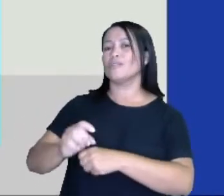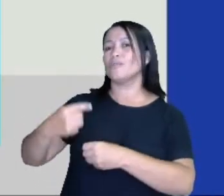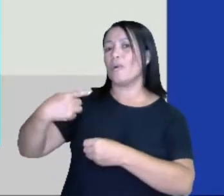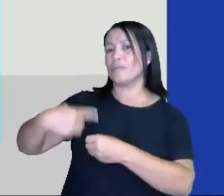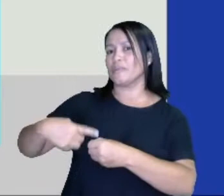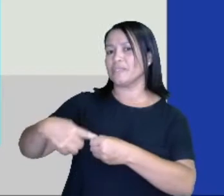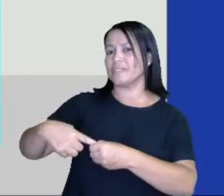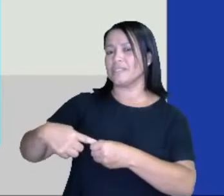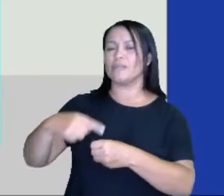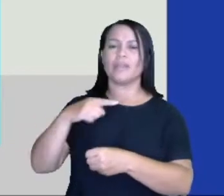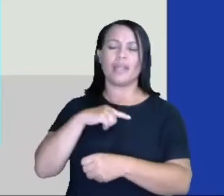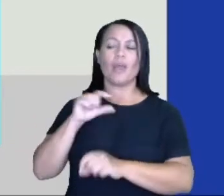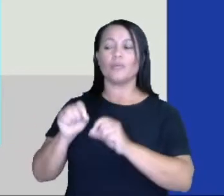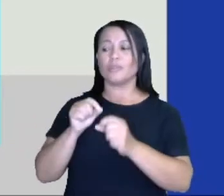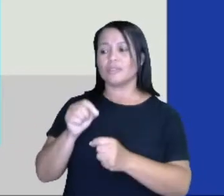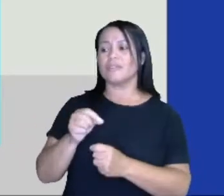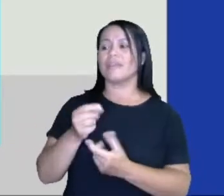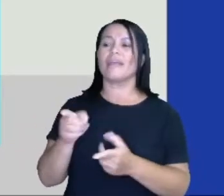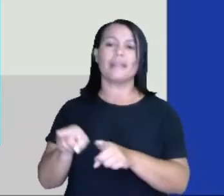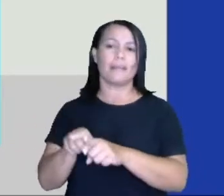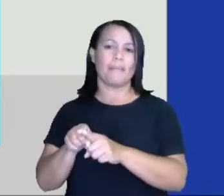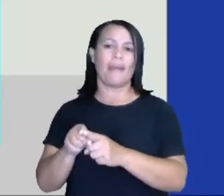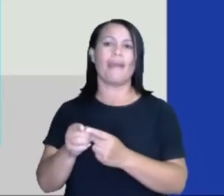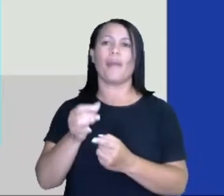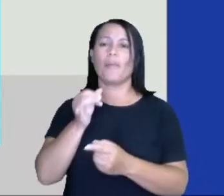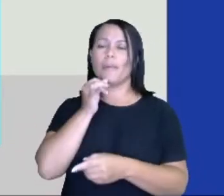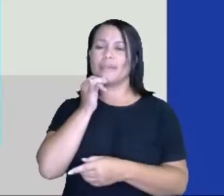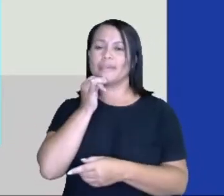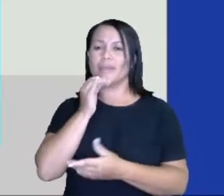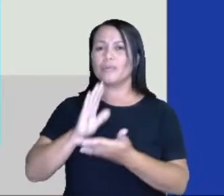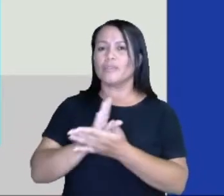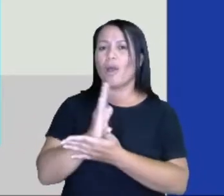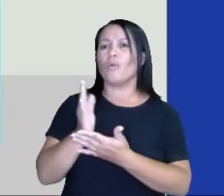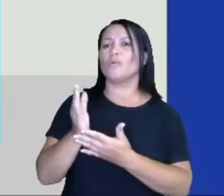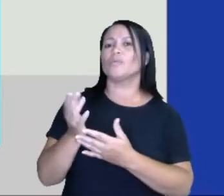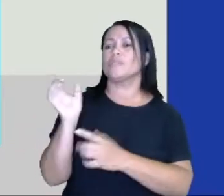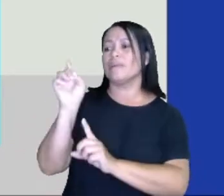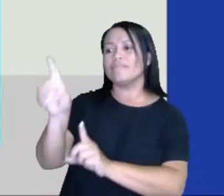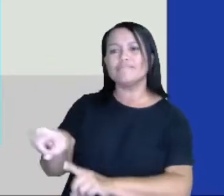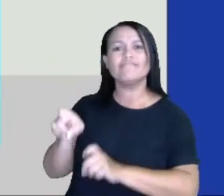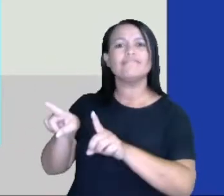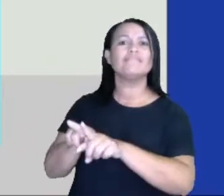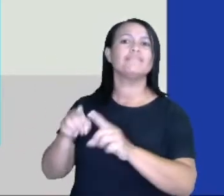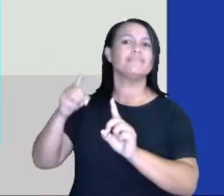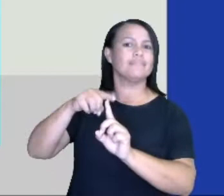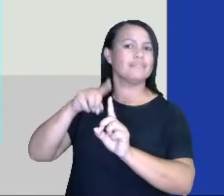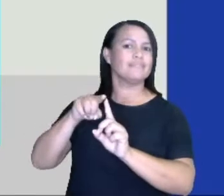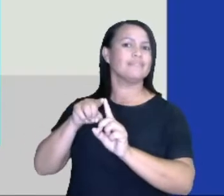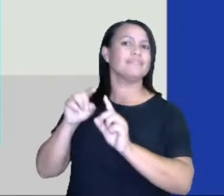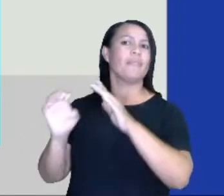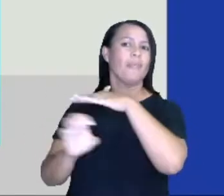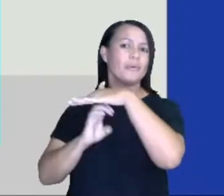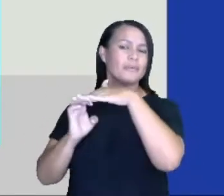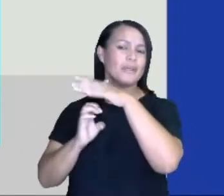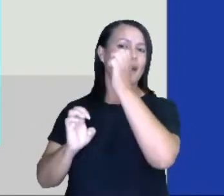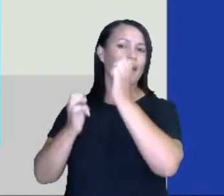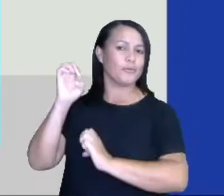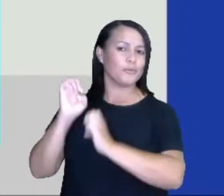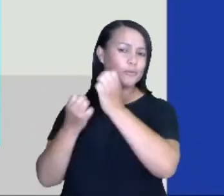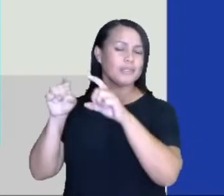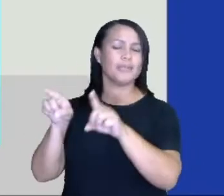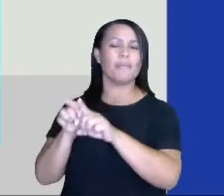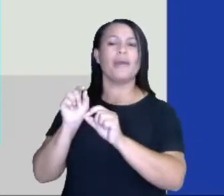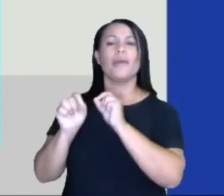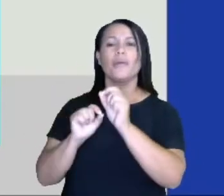como exemplo, a gente tem as jazidas minerais, principais produtos agrícolas, tipos de indústria. E, por fim,